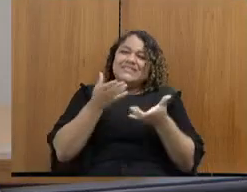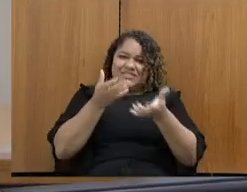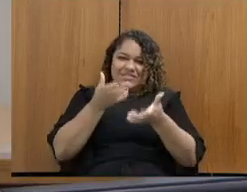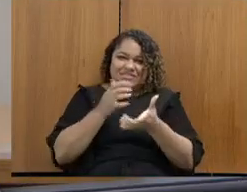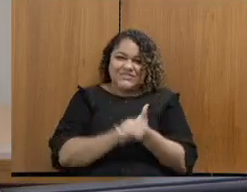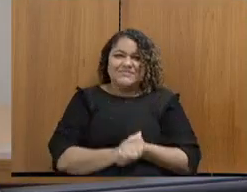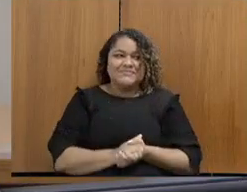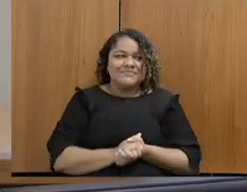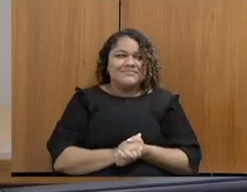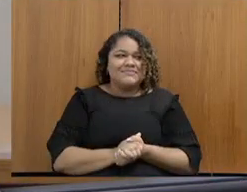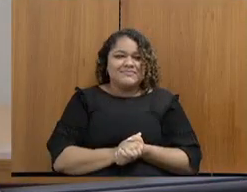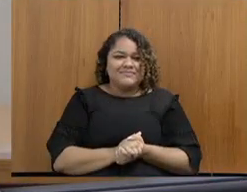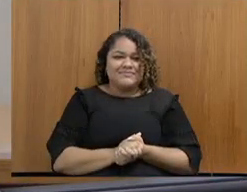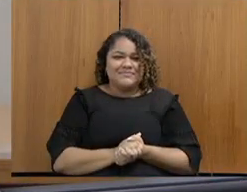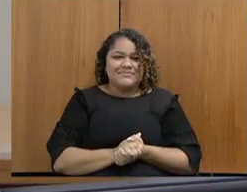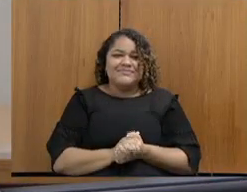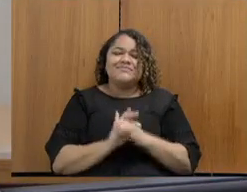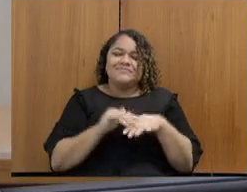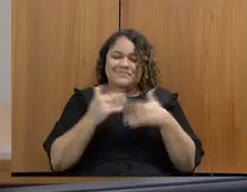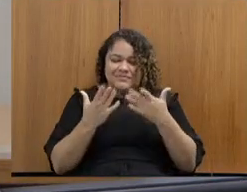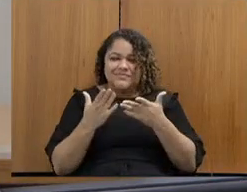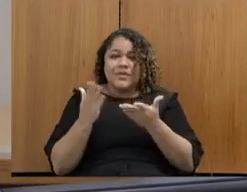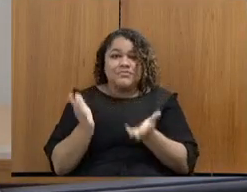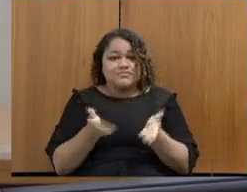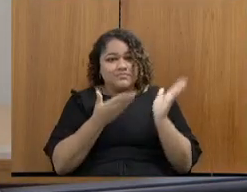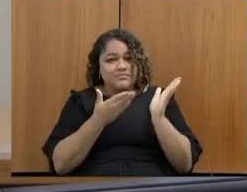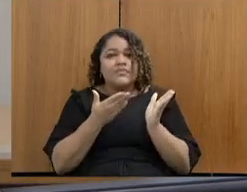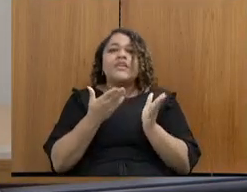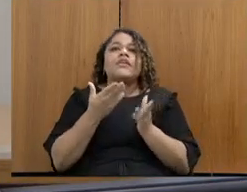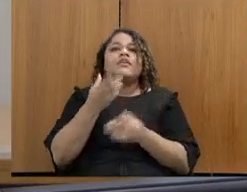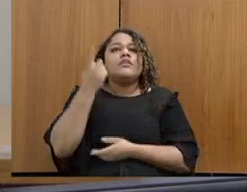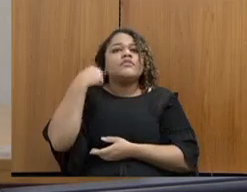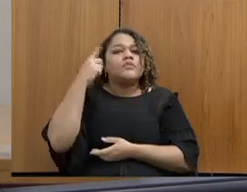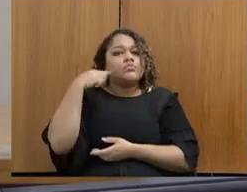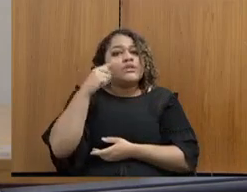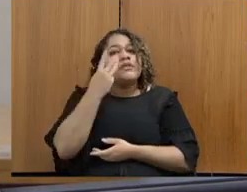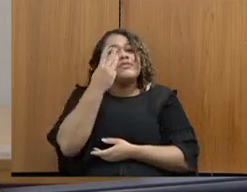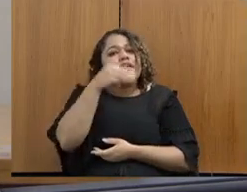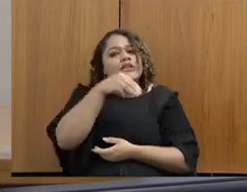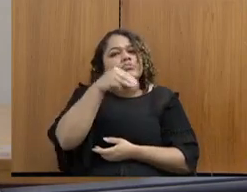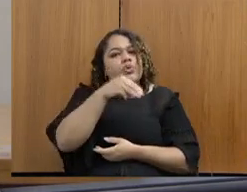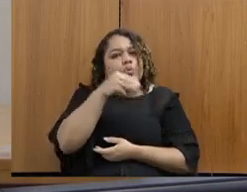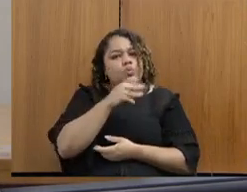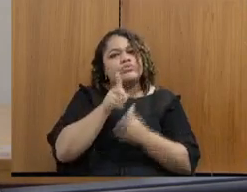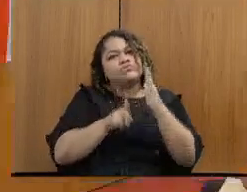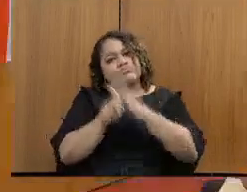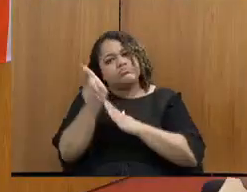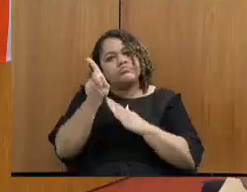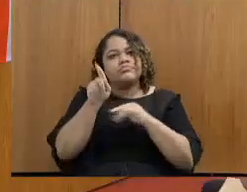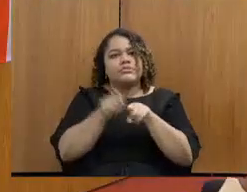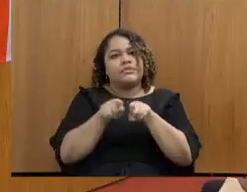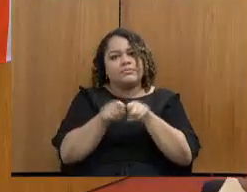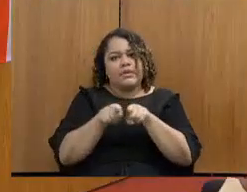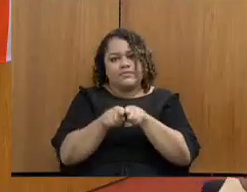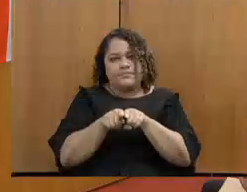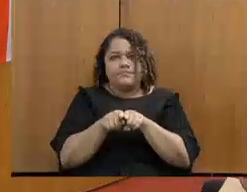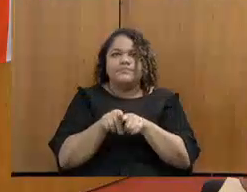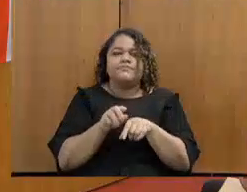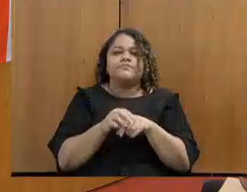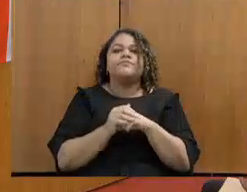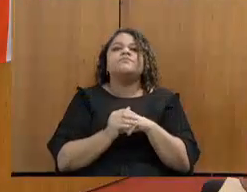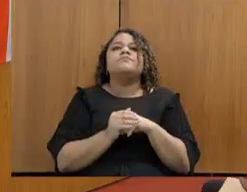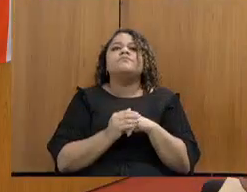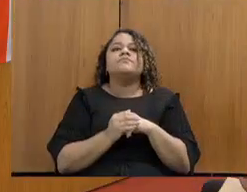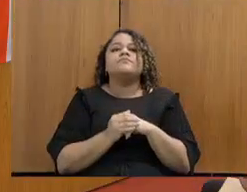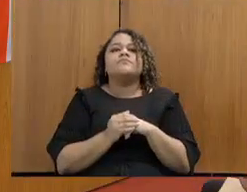palavra ao deputado Cristiano capoeso que explora inicialmente 3 minutos da mesma forma as intervenções